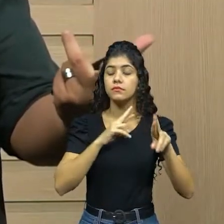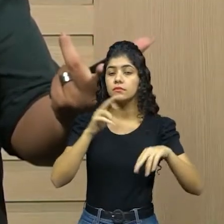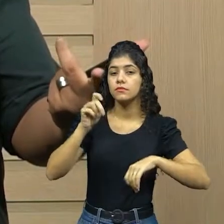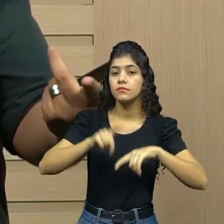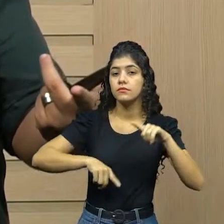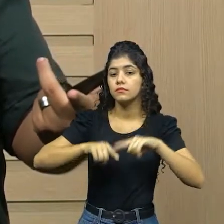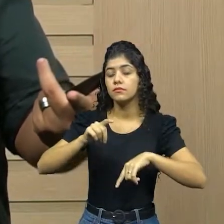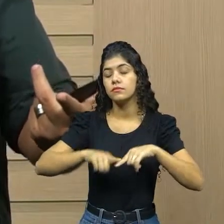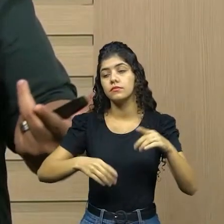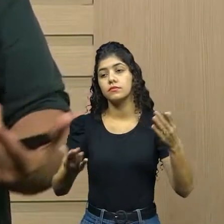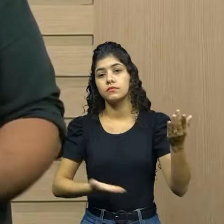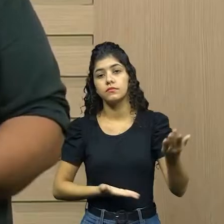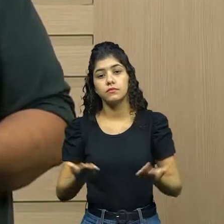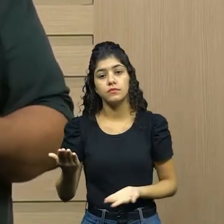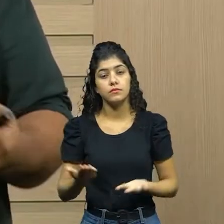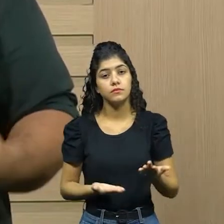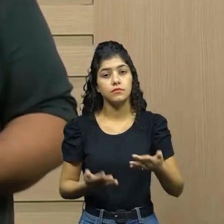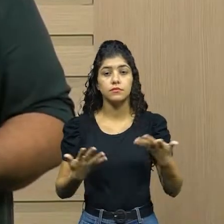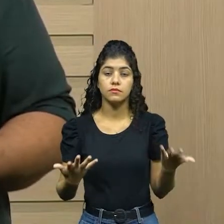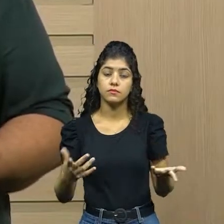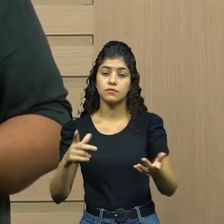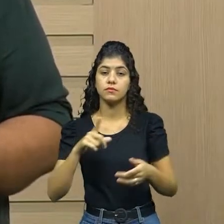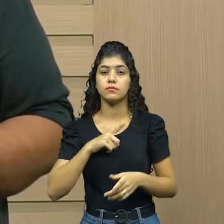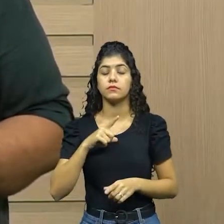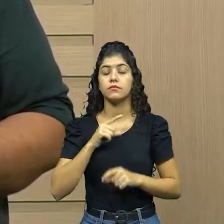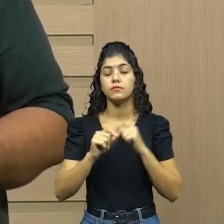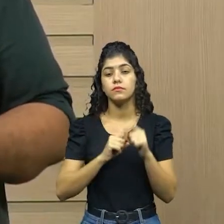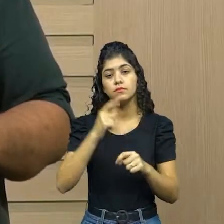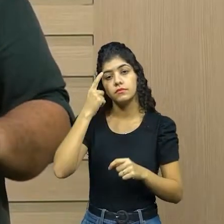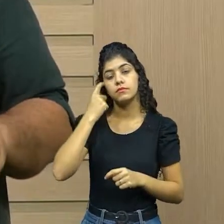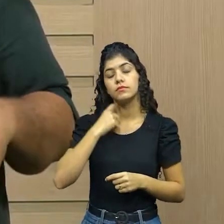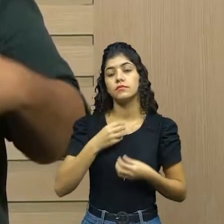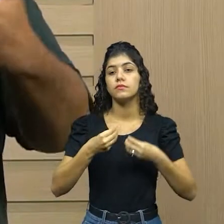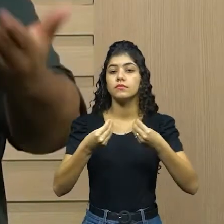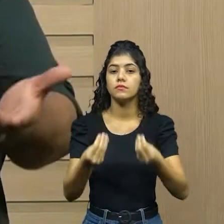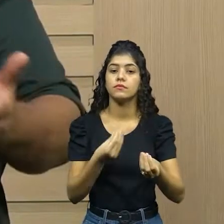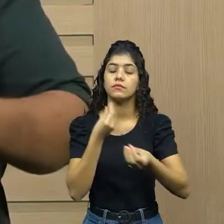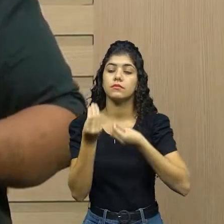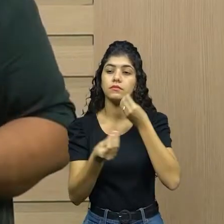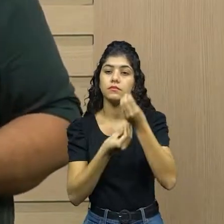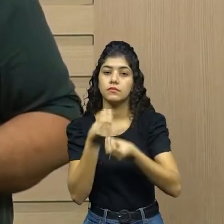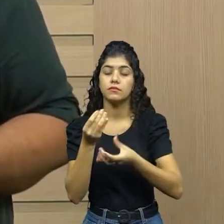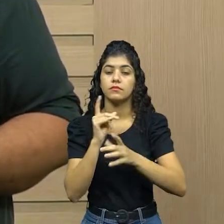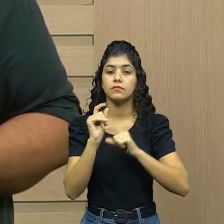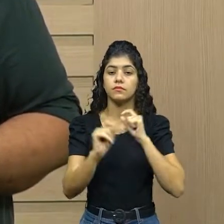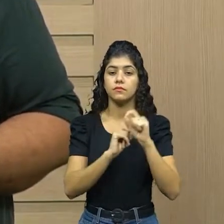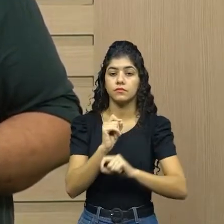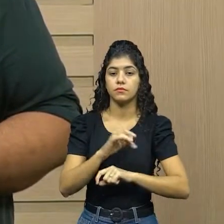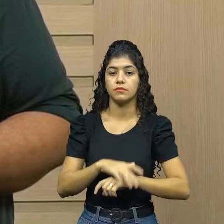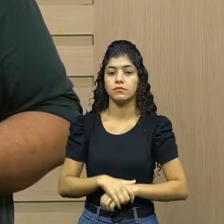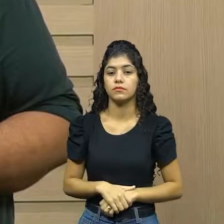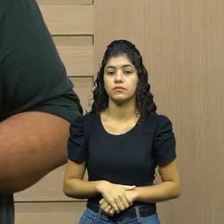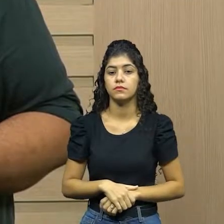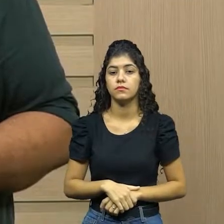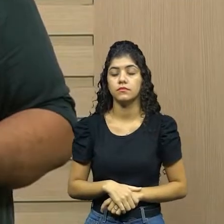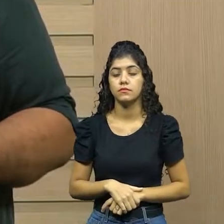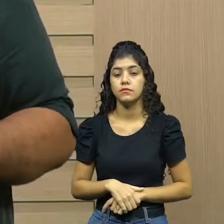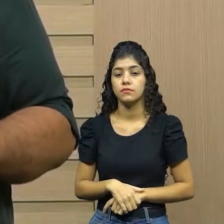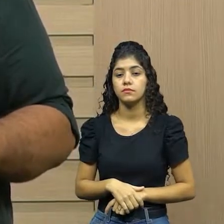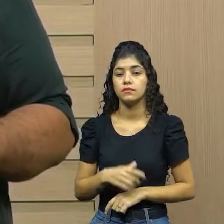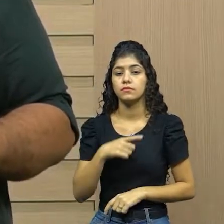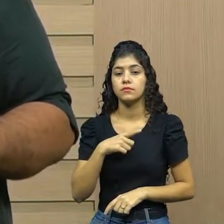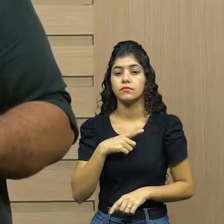ou serviço? Então, essa ideia da oferta é a ideia de como é que que eu